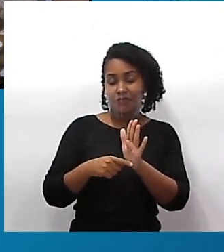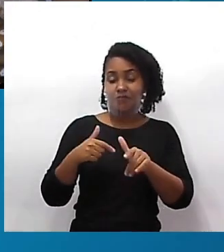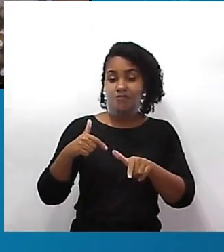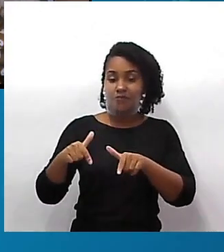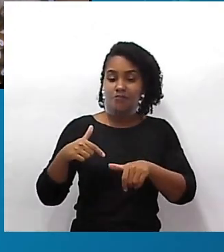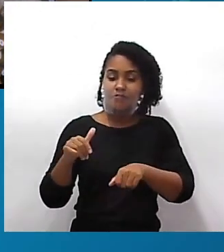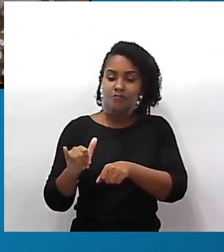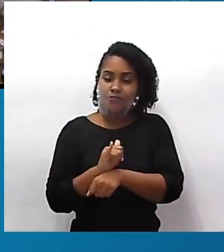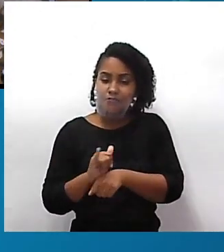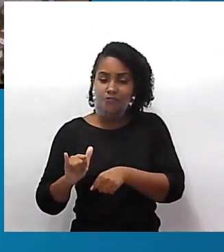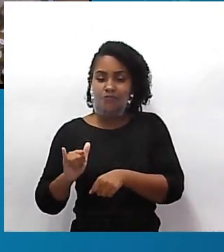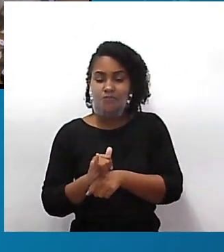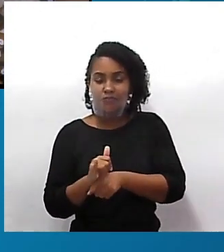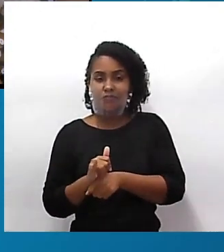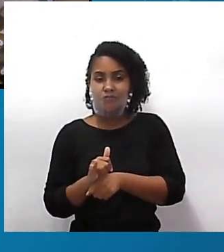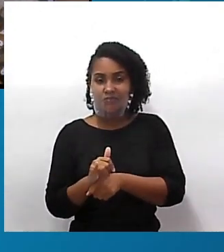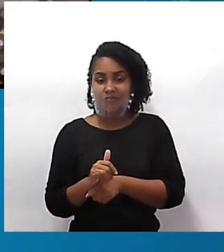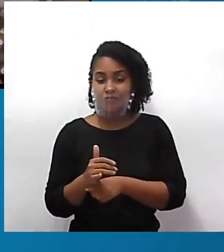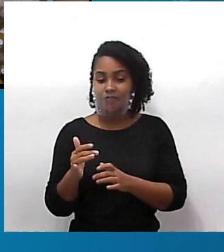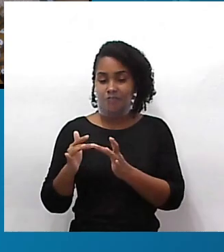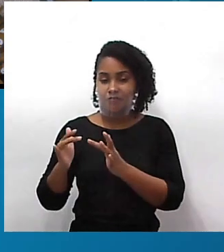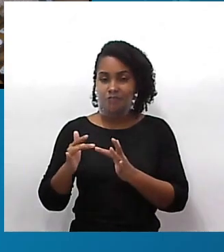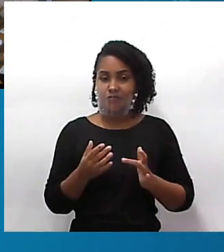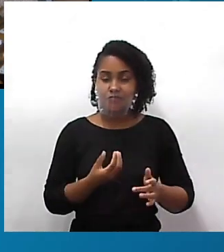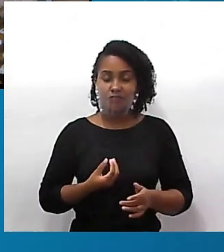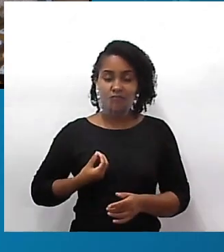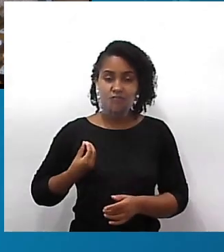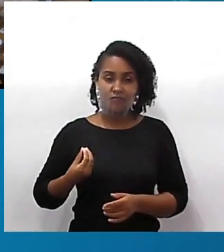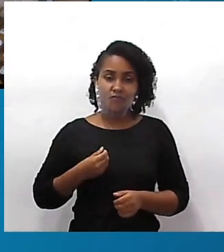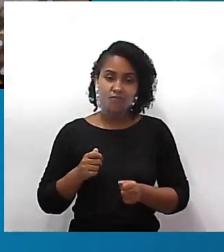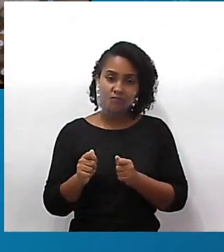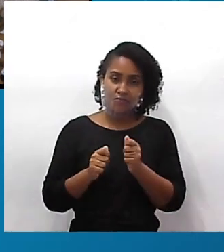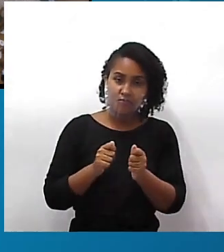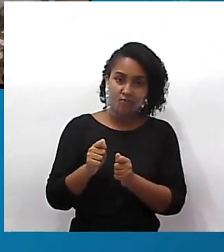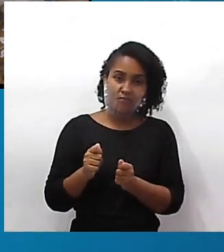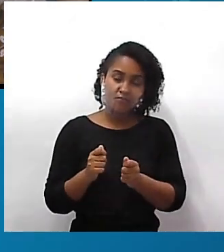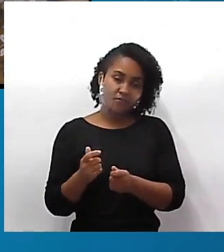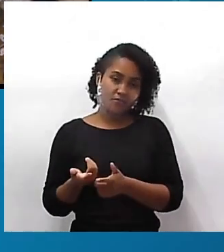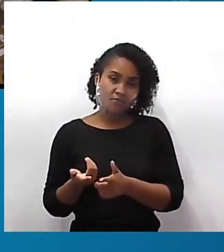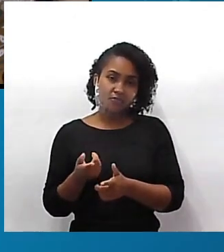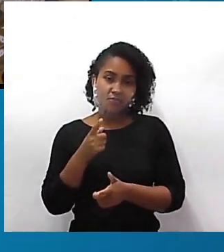que seja dado um plano de convivência para controle desses riscos.